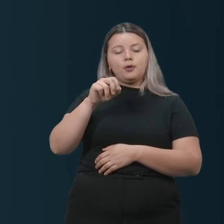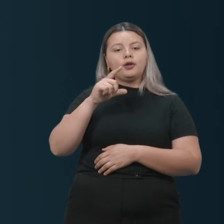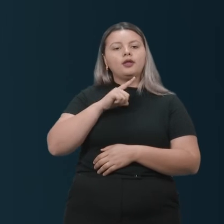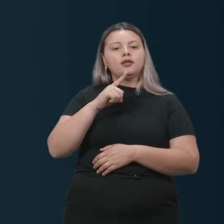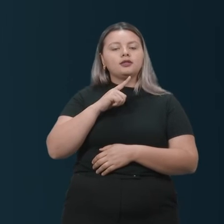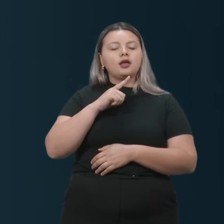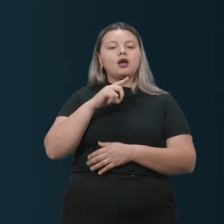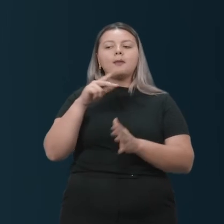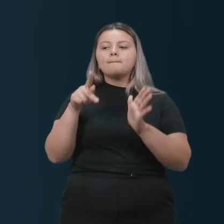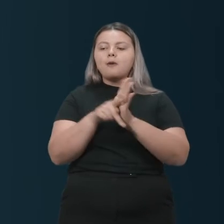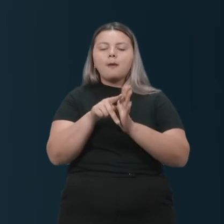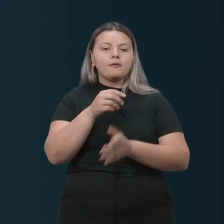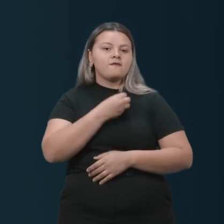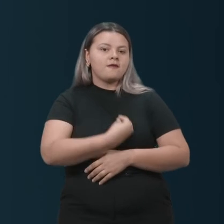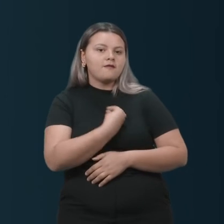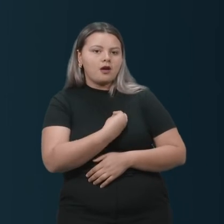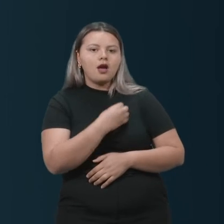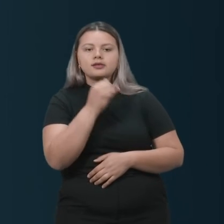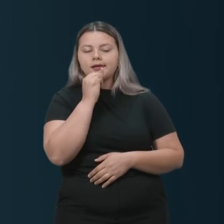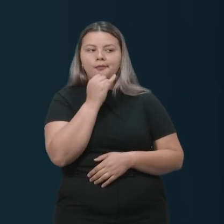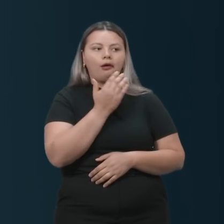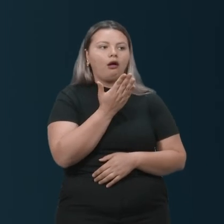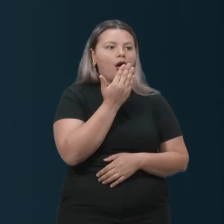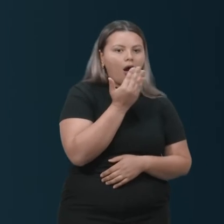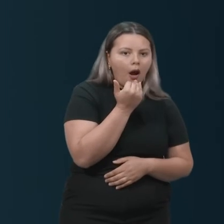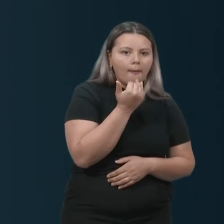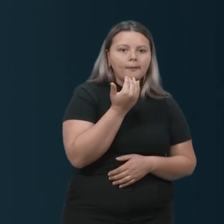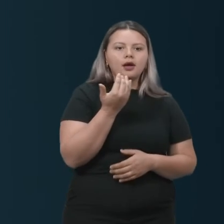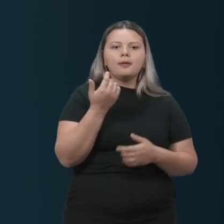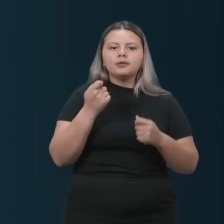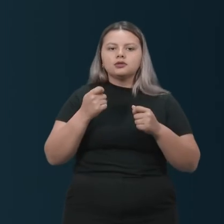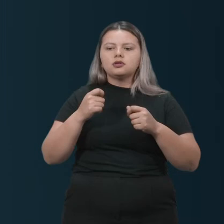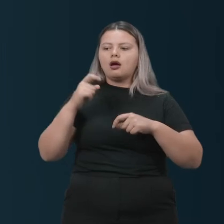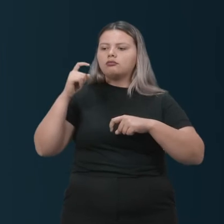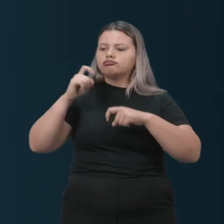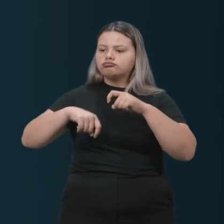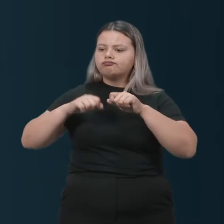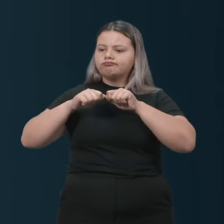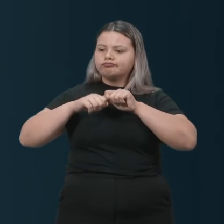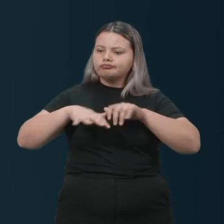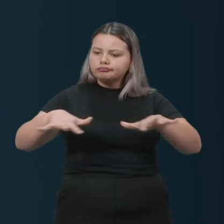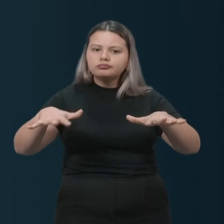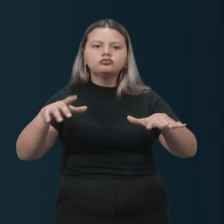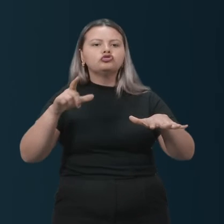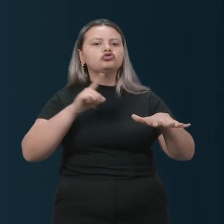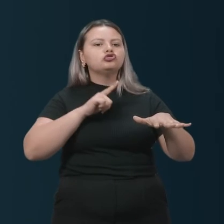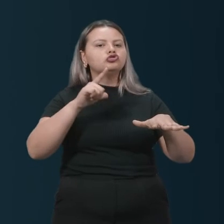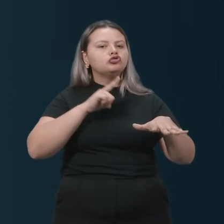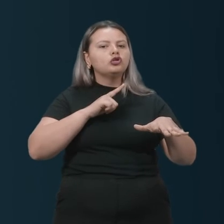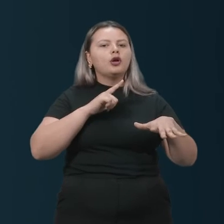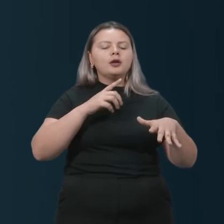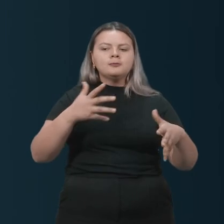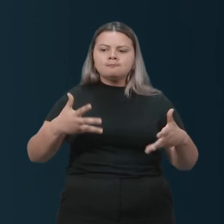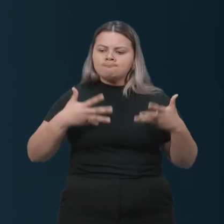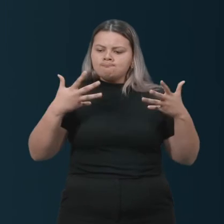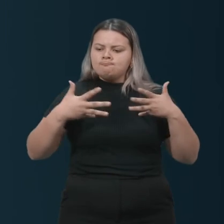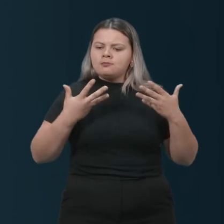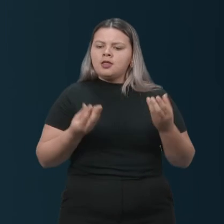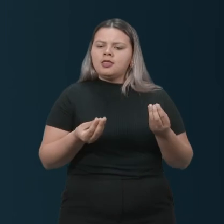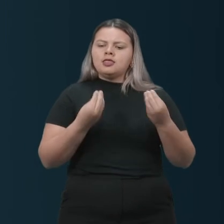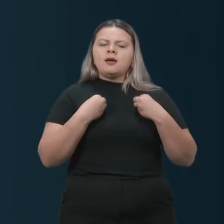relacionados à nossa sobrevivência, como alimentação, reprodução e motivação para